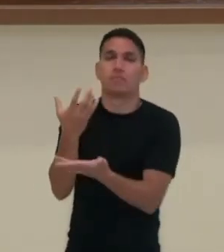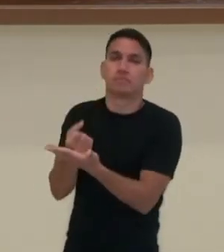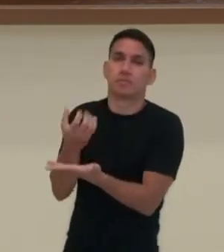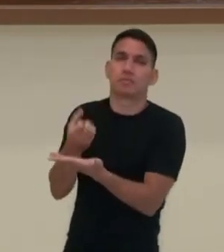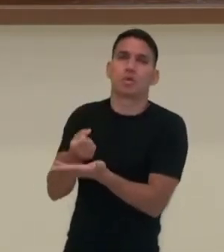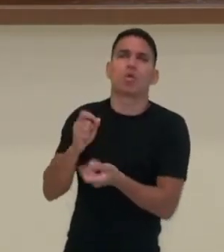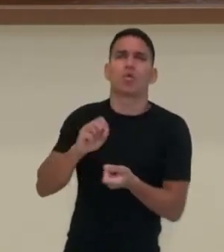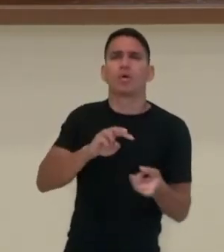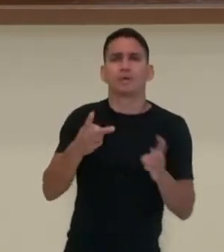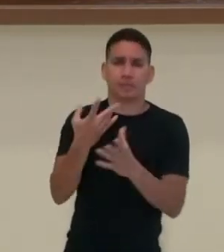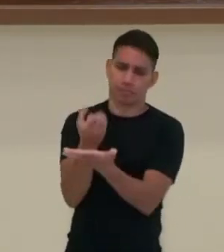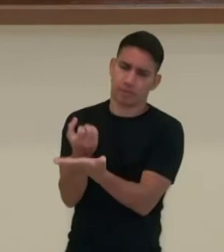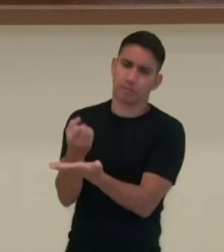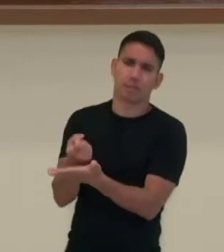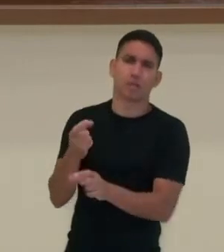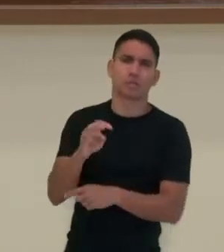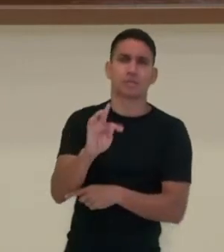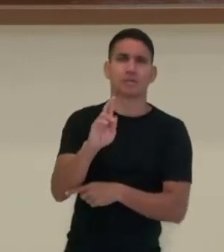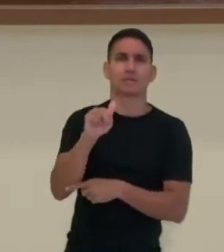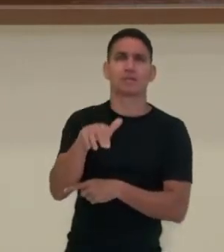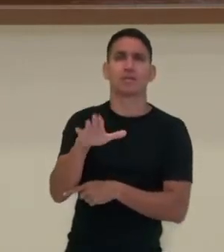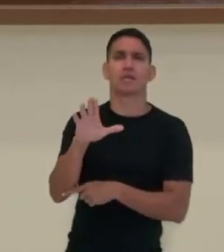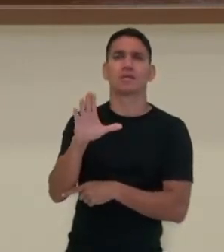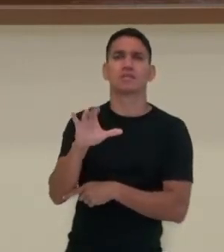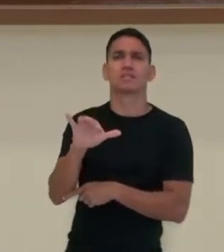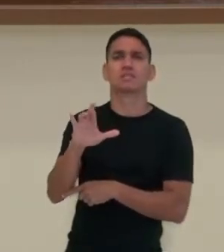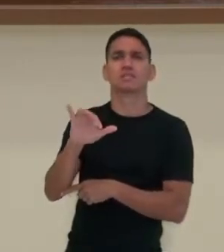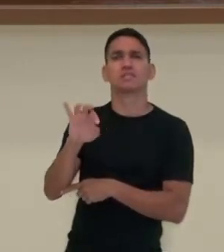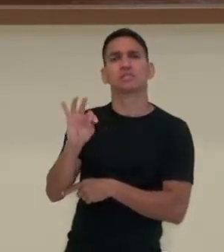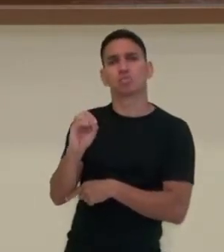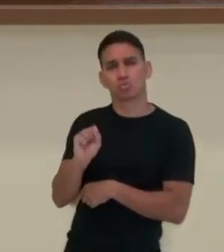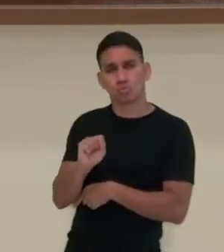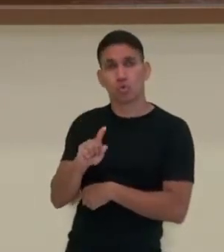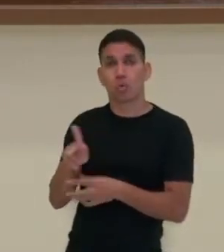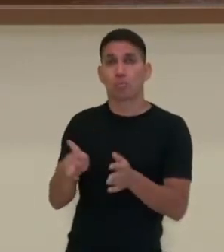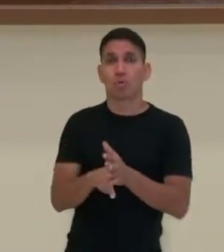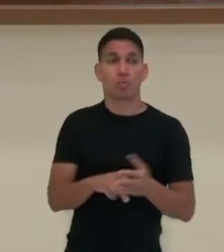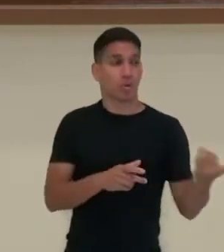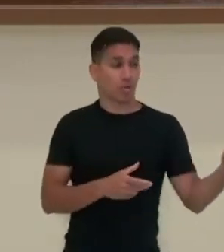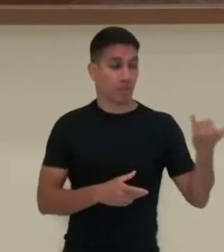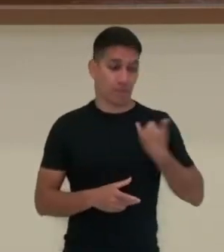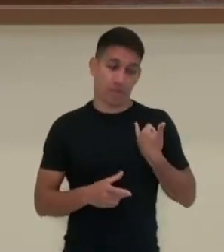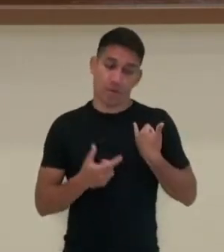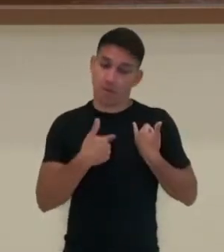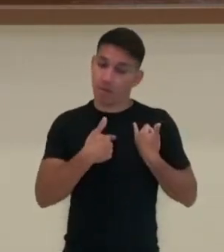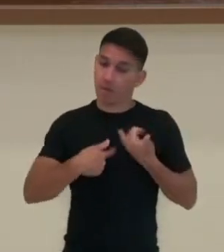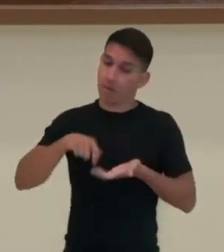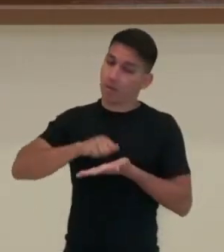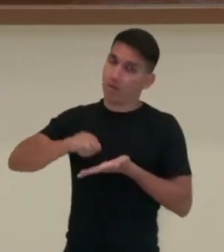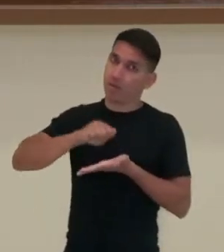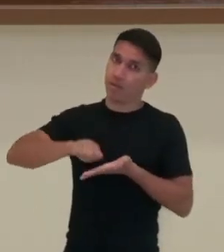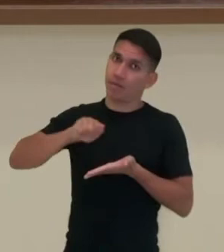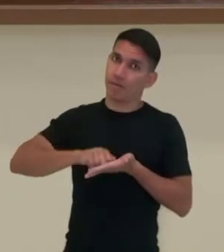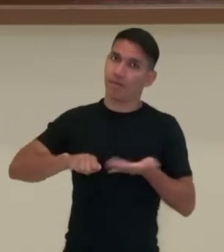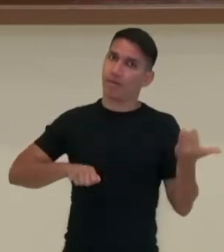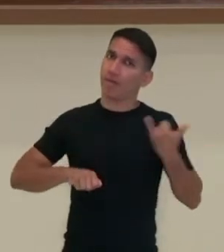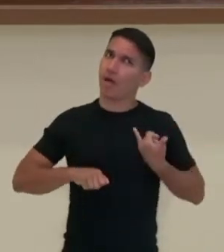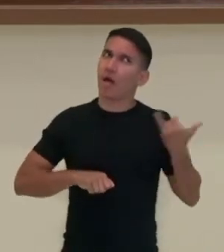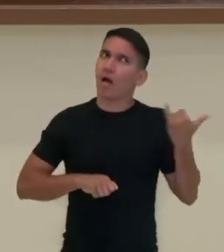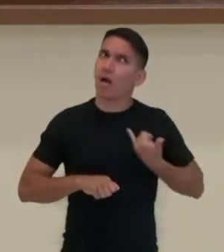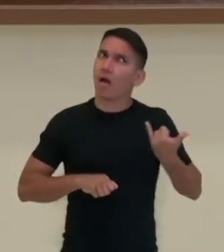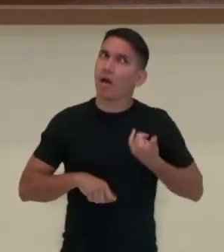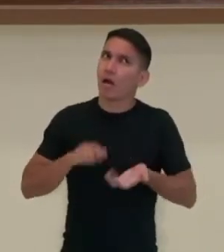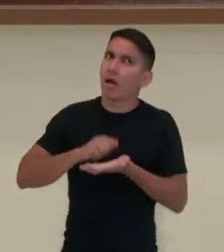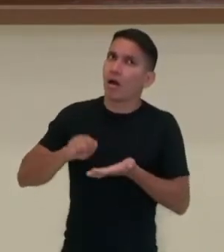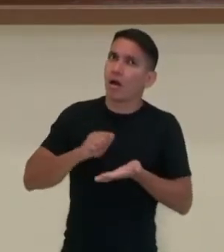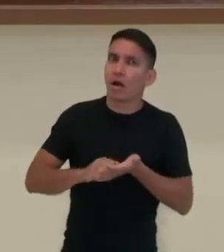é transcrever, professor? Transcrever é passar da fala para a escrita. É como se eu anotasse o